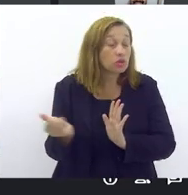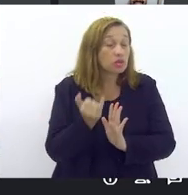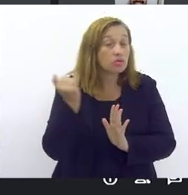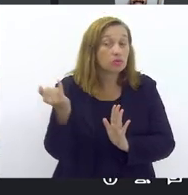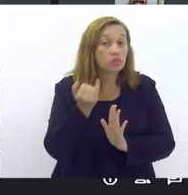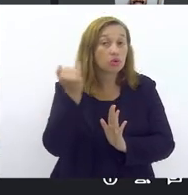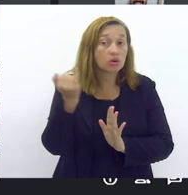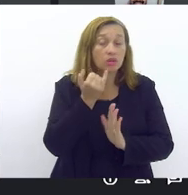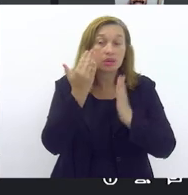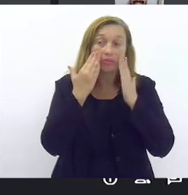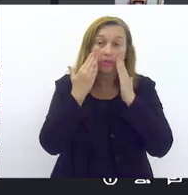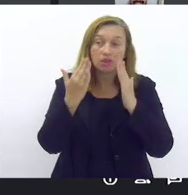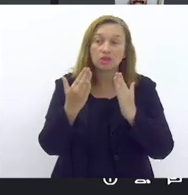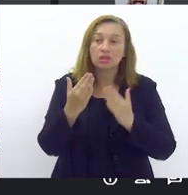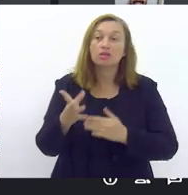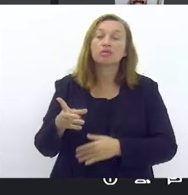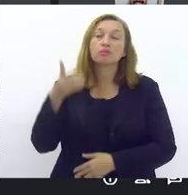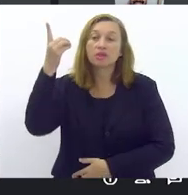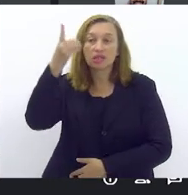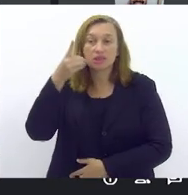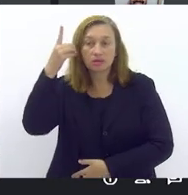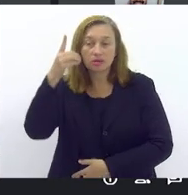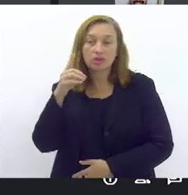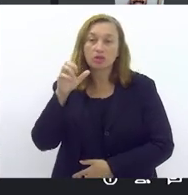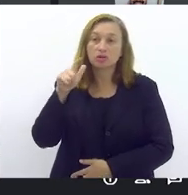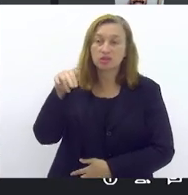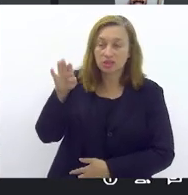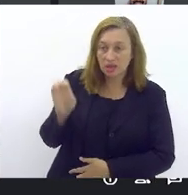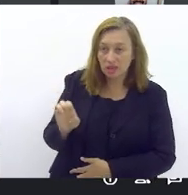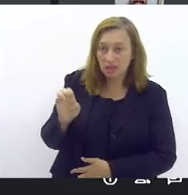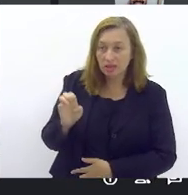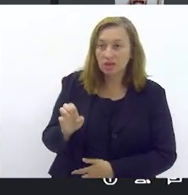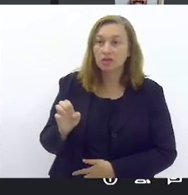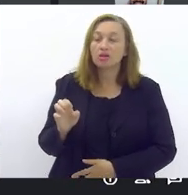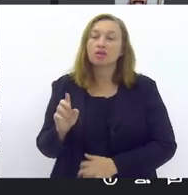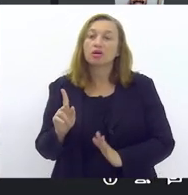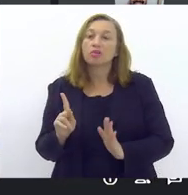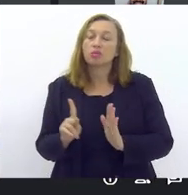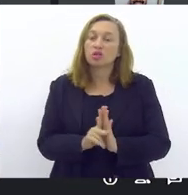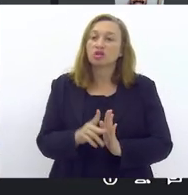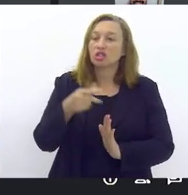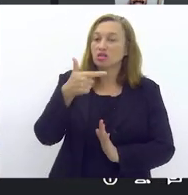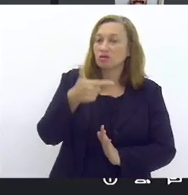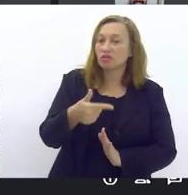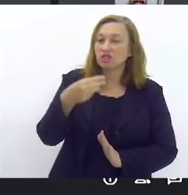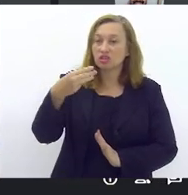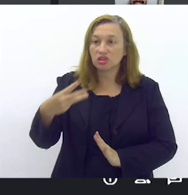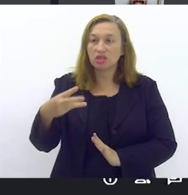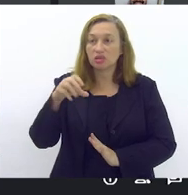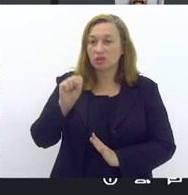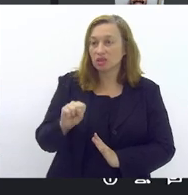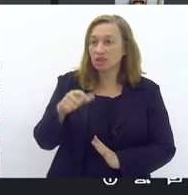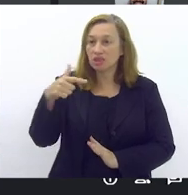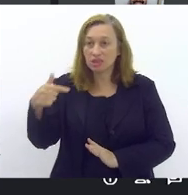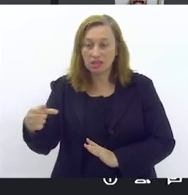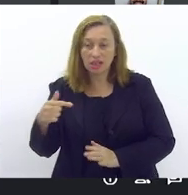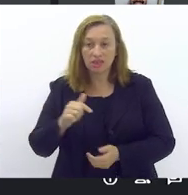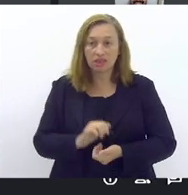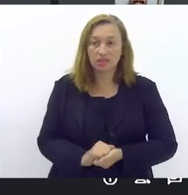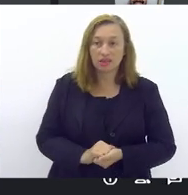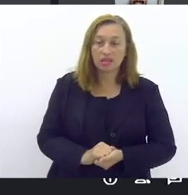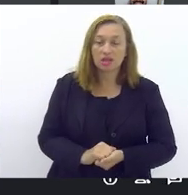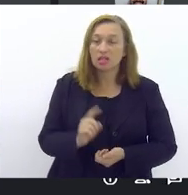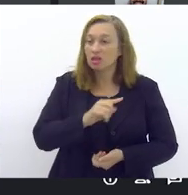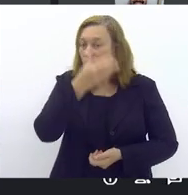importante apresentado pela deputada Luciene Cavalcante, projeto 2387, não esqueçam desse número, e